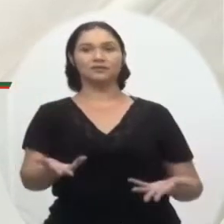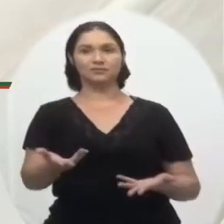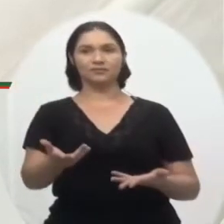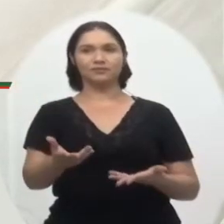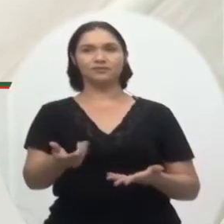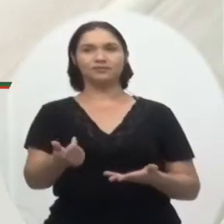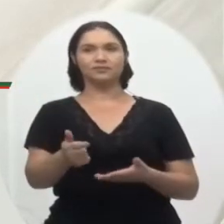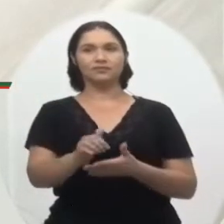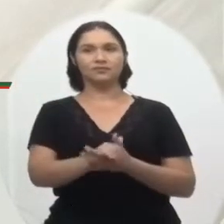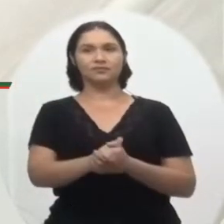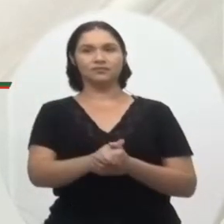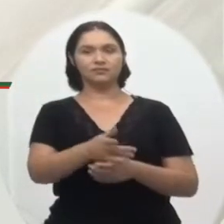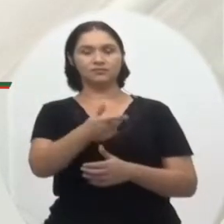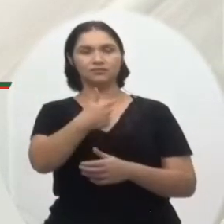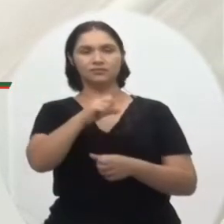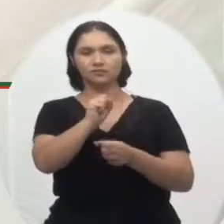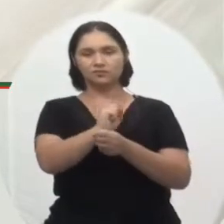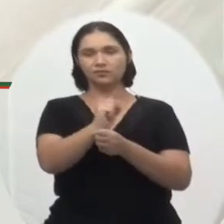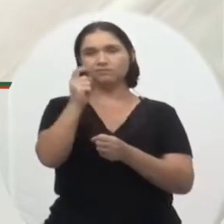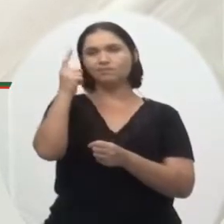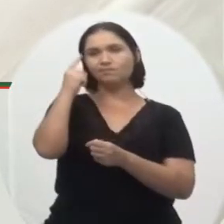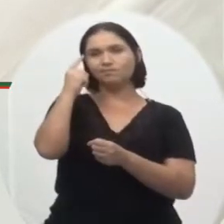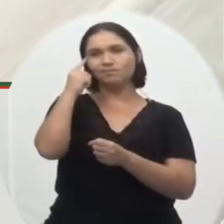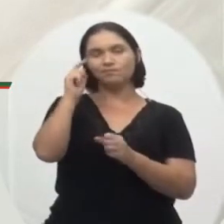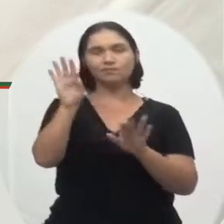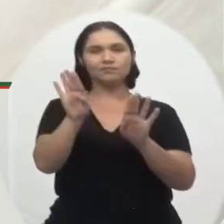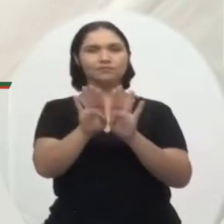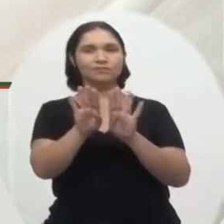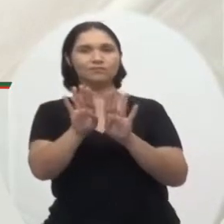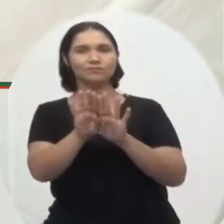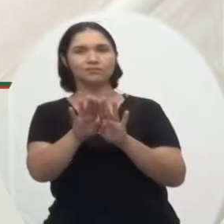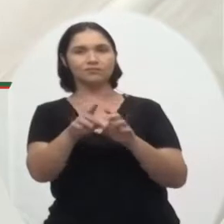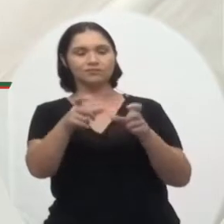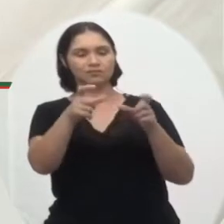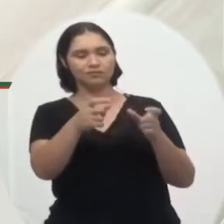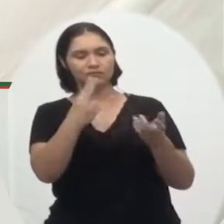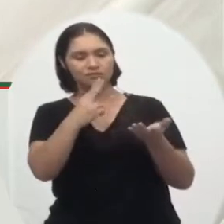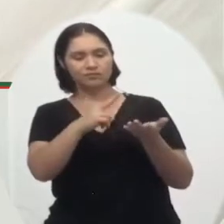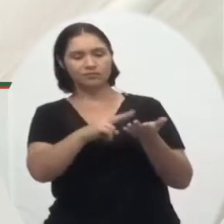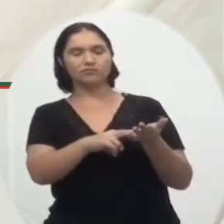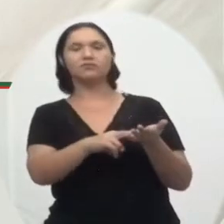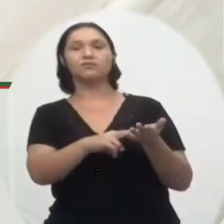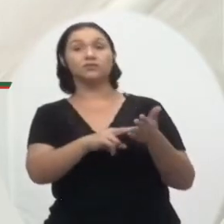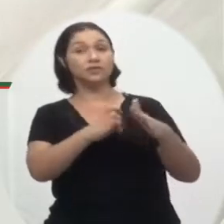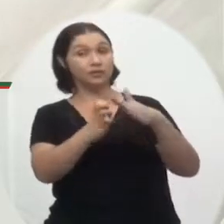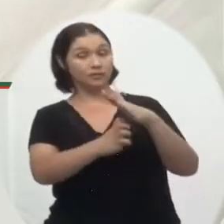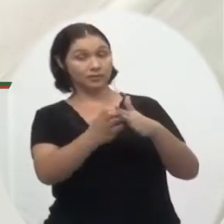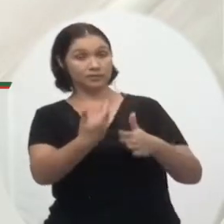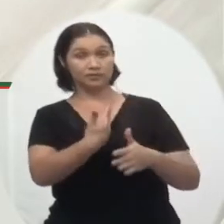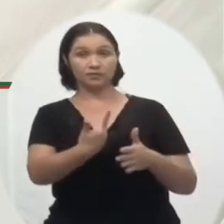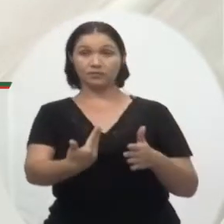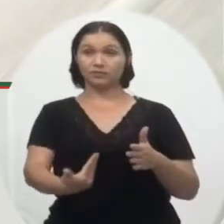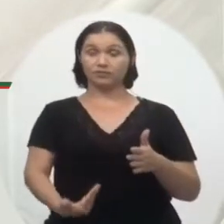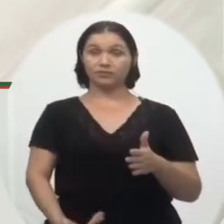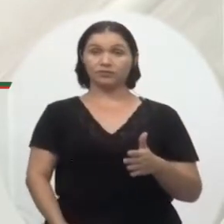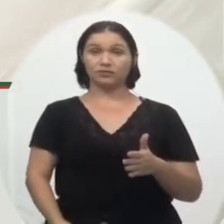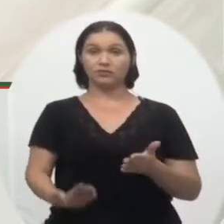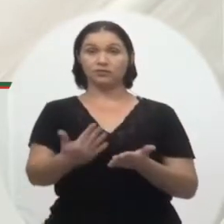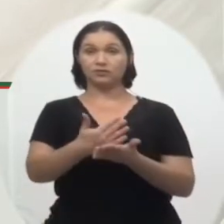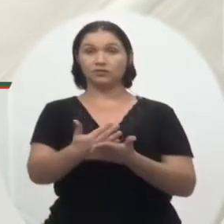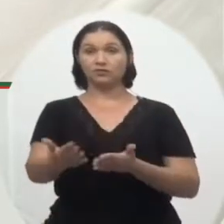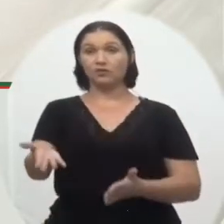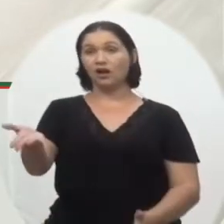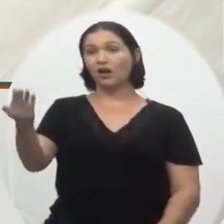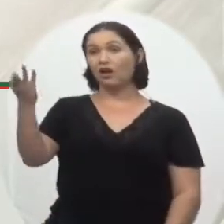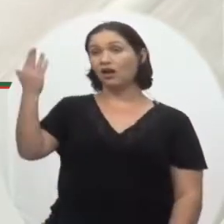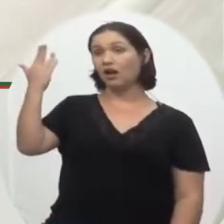Então, nos faz pensar. E mais, os Correios, como tal, como empresa pública, vem lá de